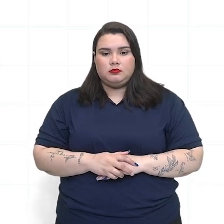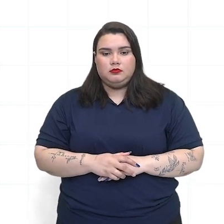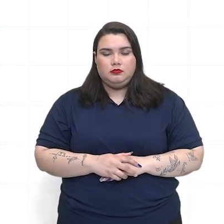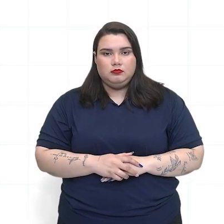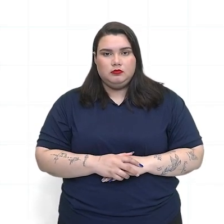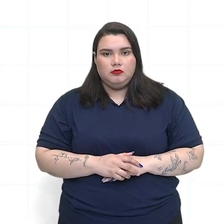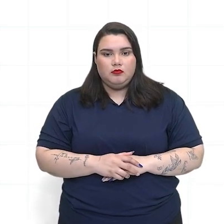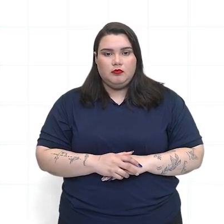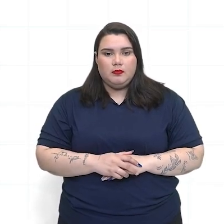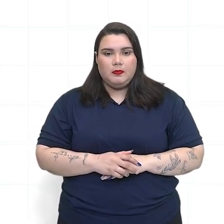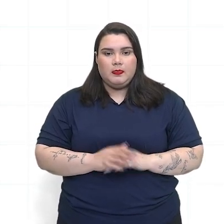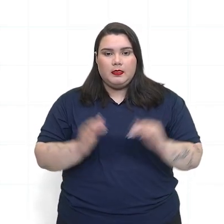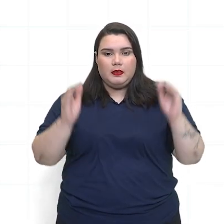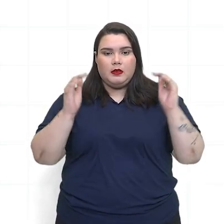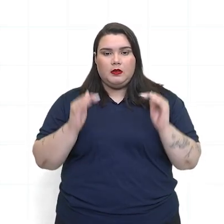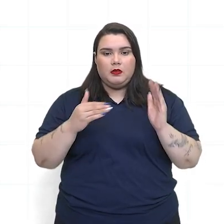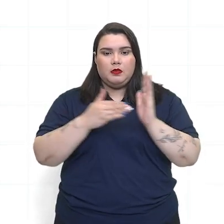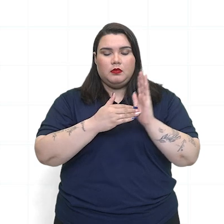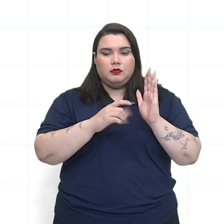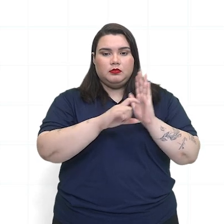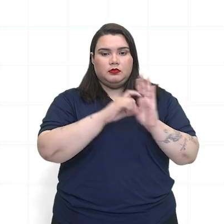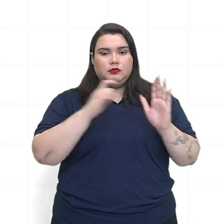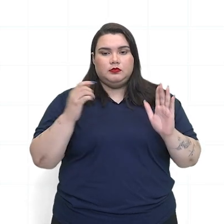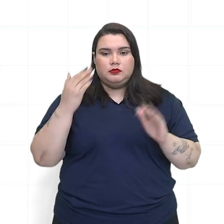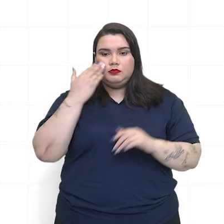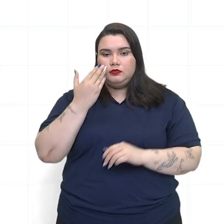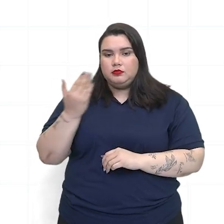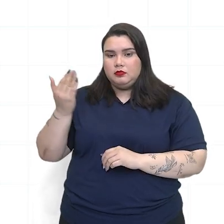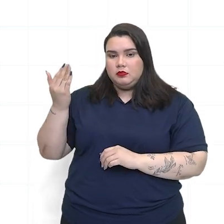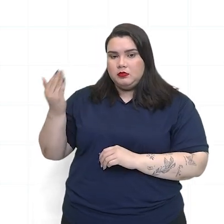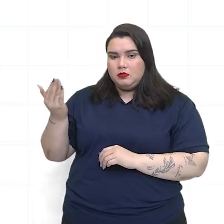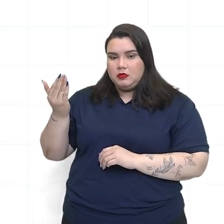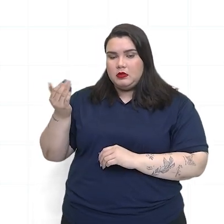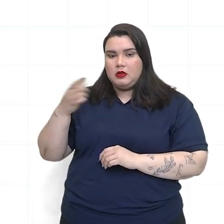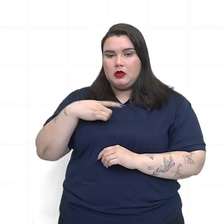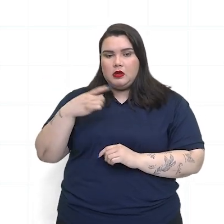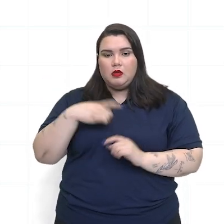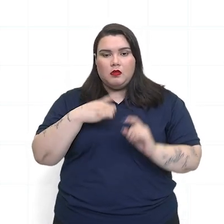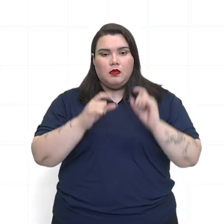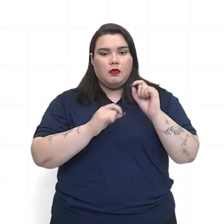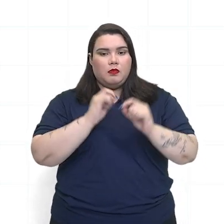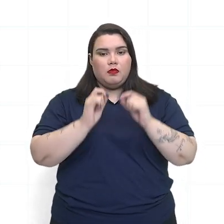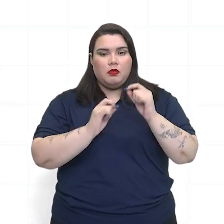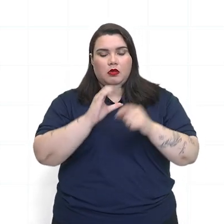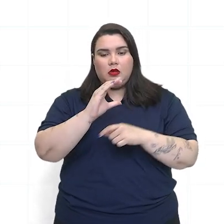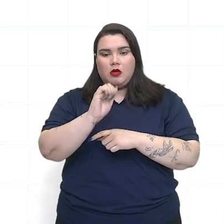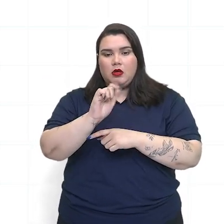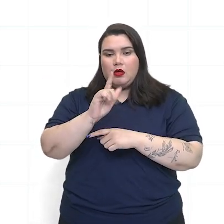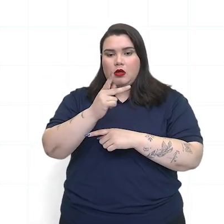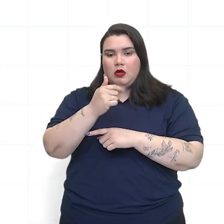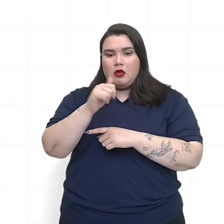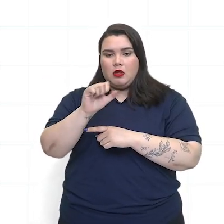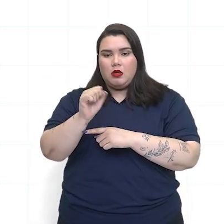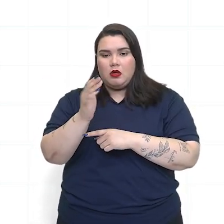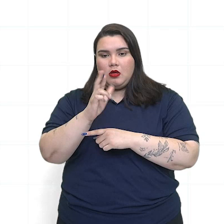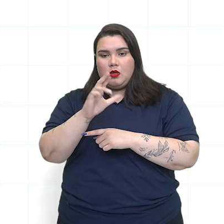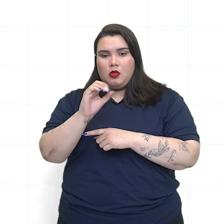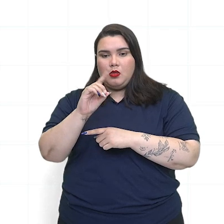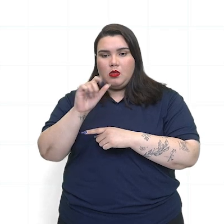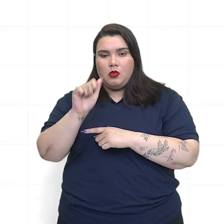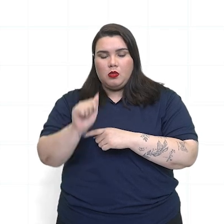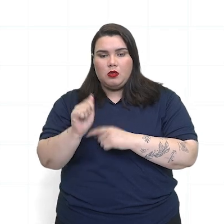no final, nós temos a última estrofe, ele diz, e assim nas calhas de roda gira entreter a razão, esse comboio de corda que se